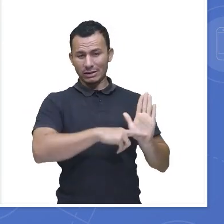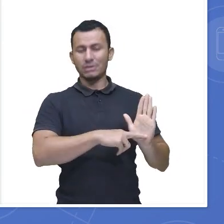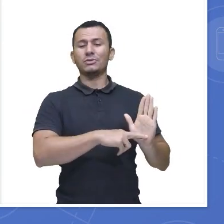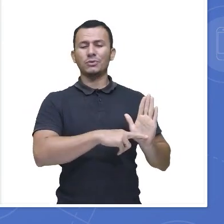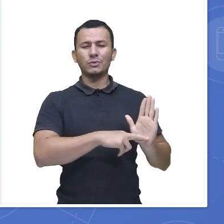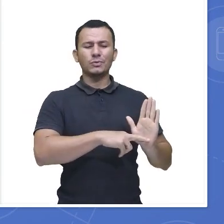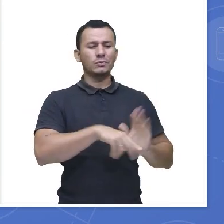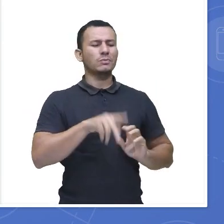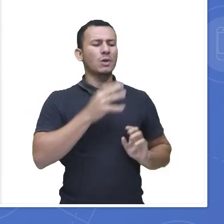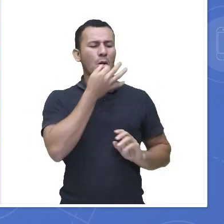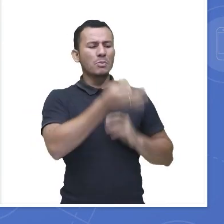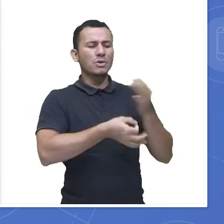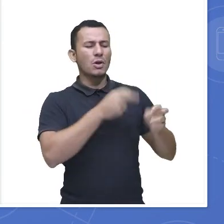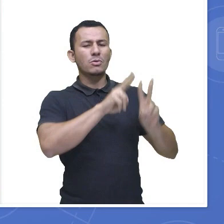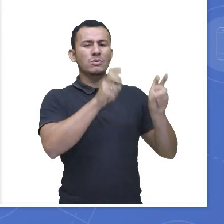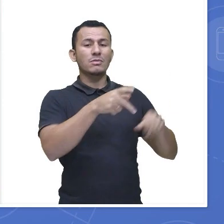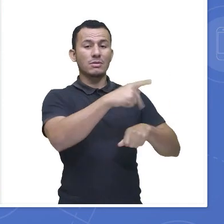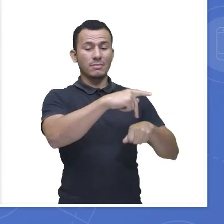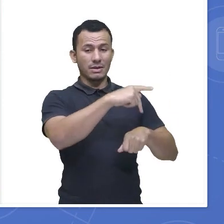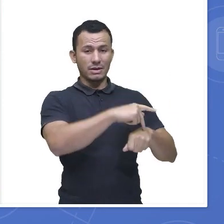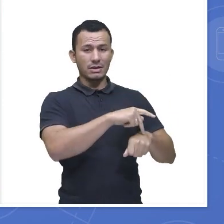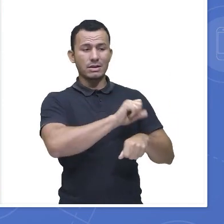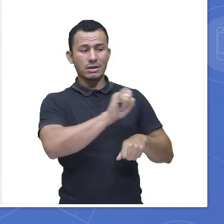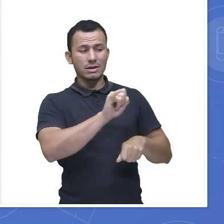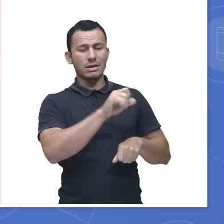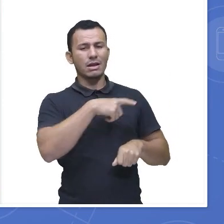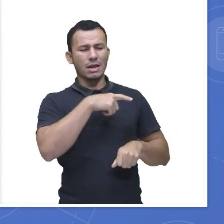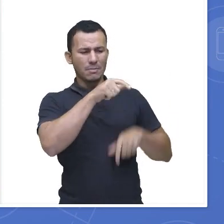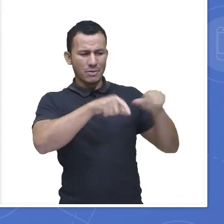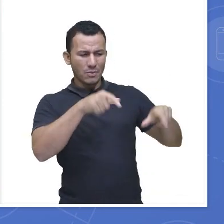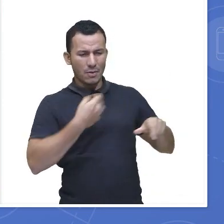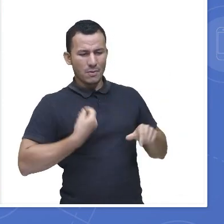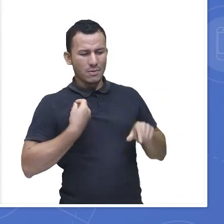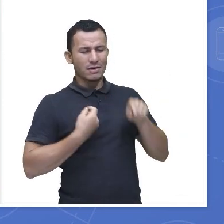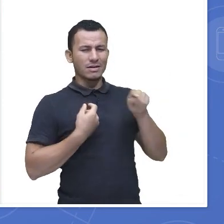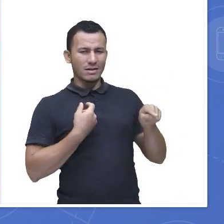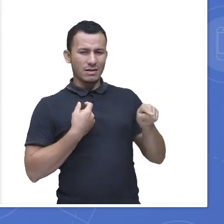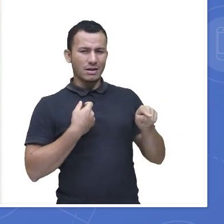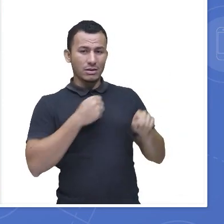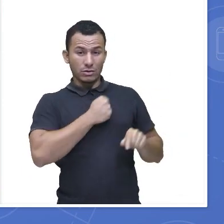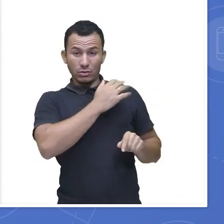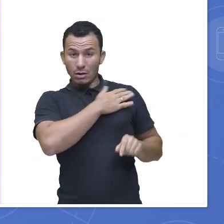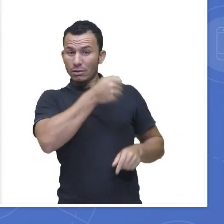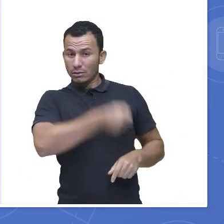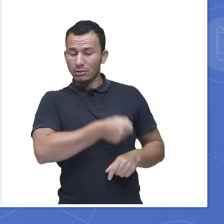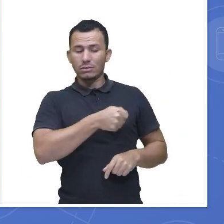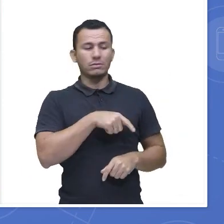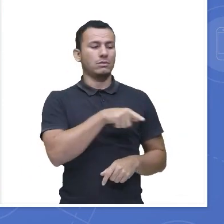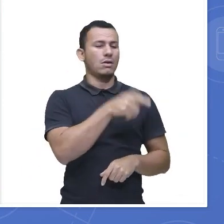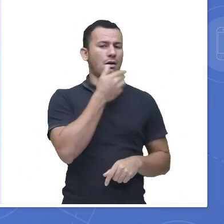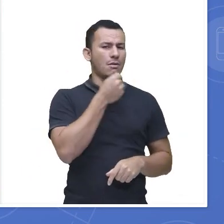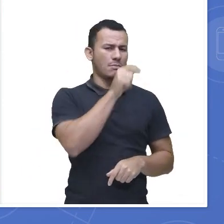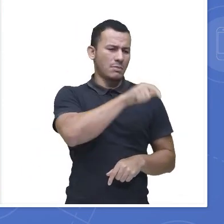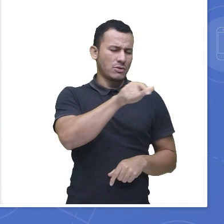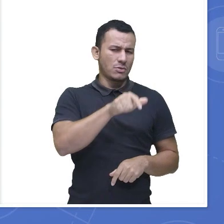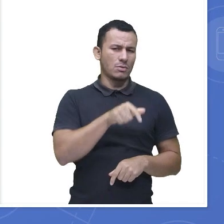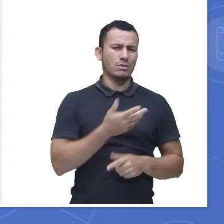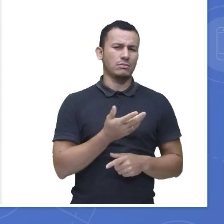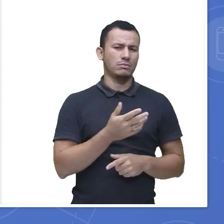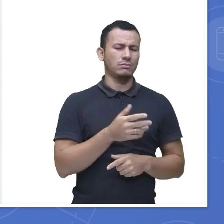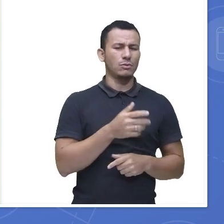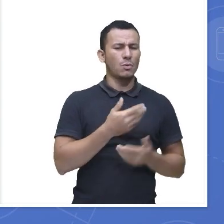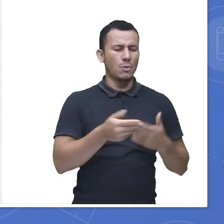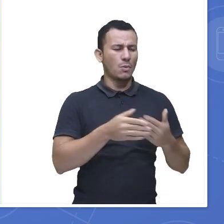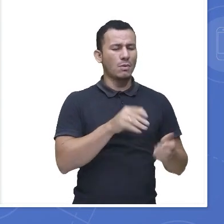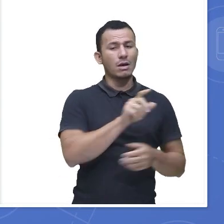de seu país, se for perguntado a um cidadão que mora num país com ditadura, ele responde sem hesitação,